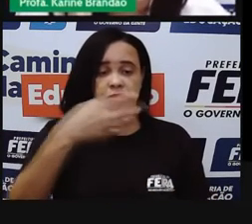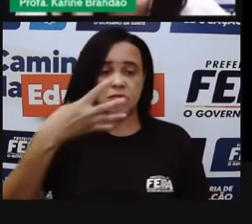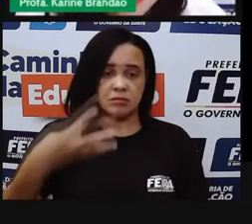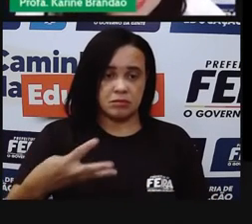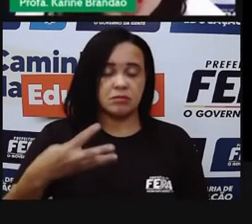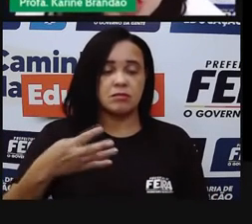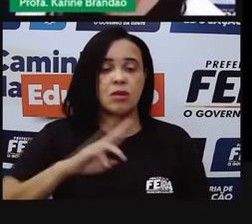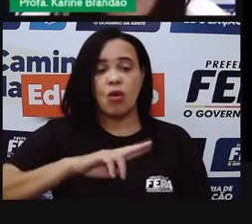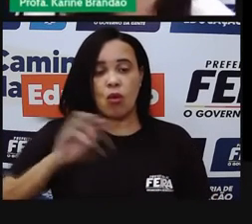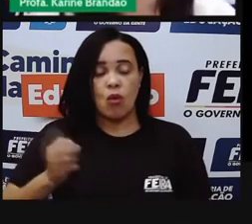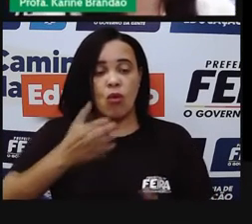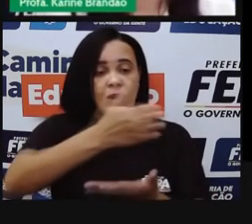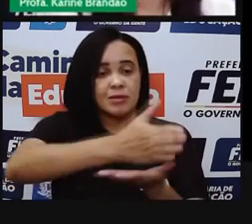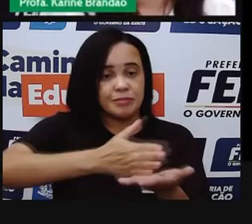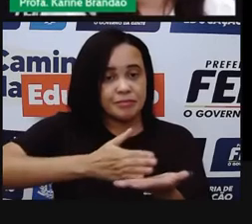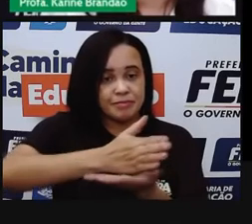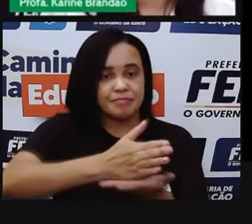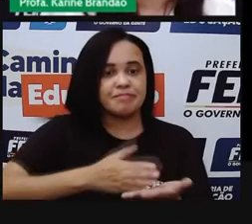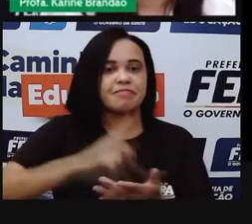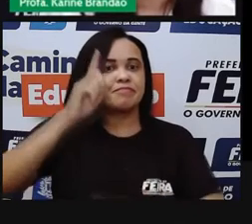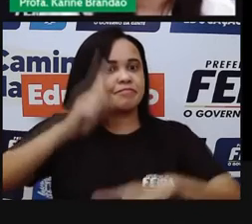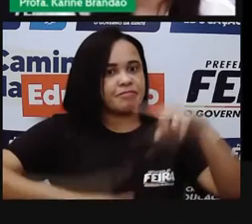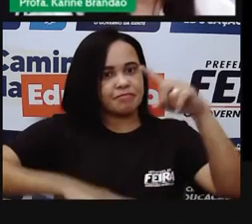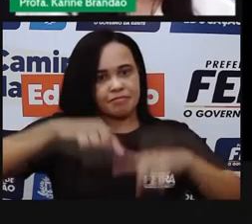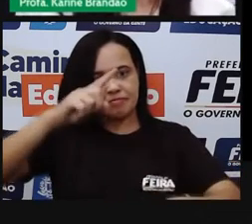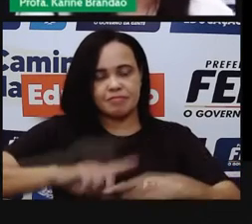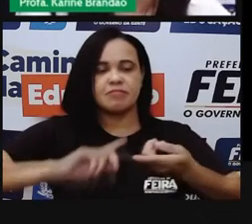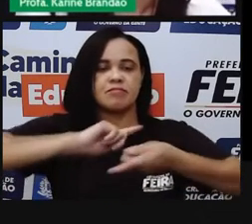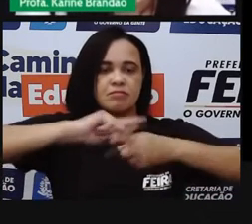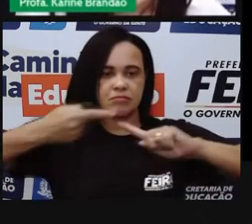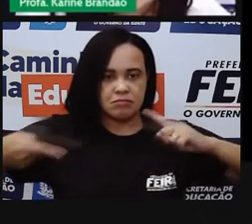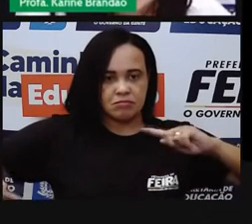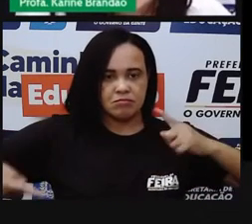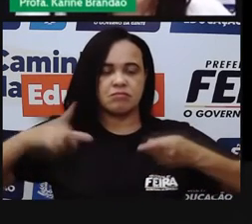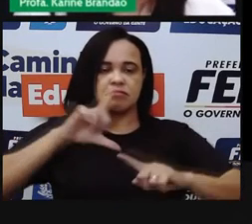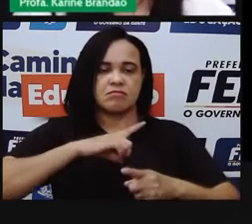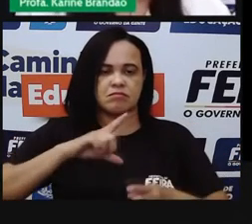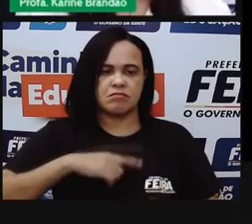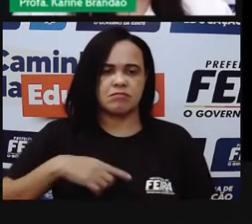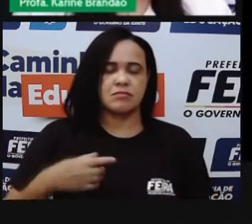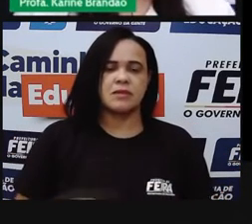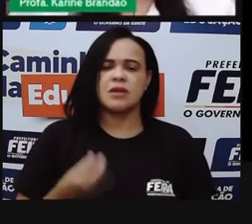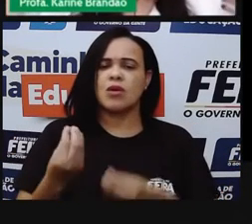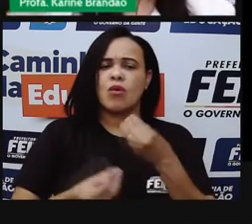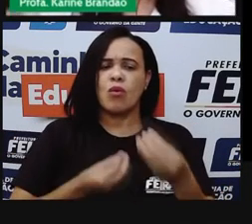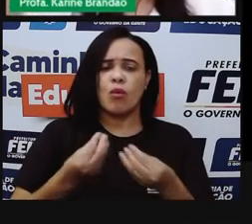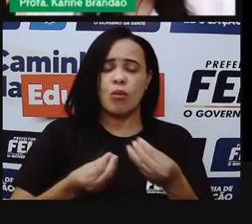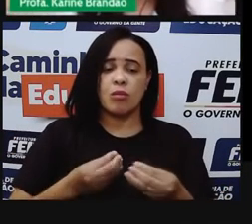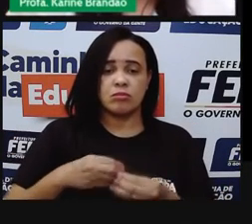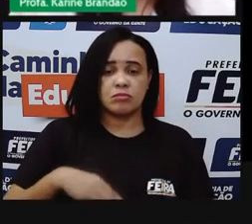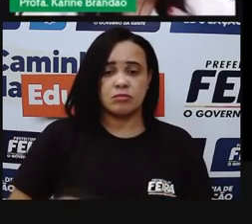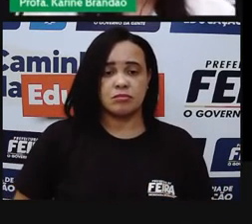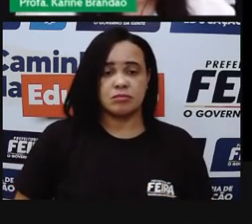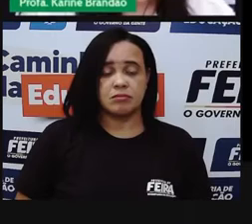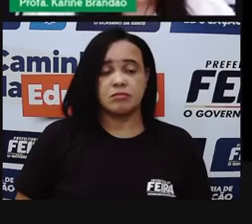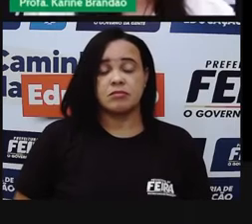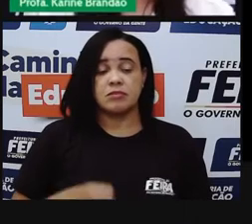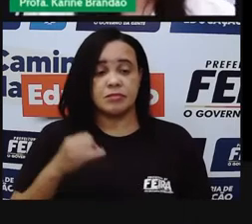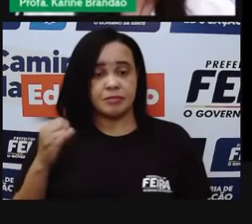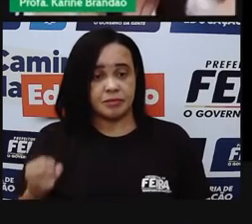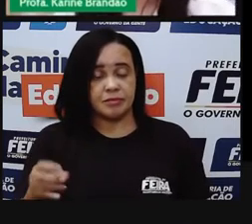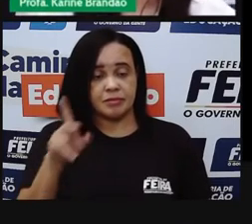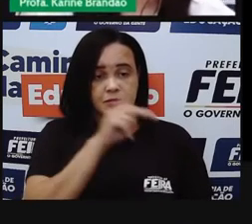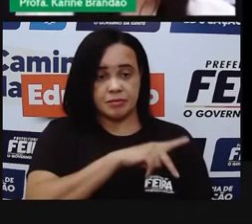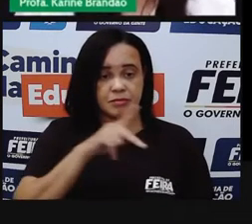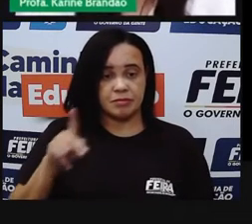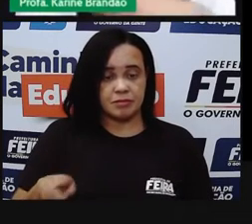a metade do nosso material genético. O que que isso quer dizer? Quer dizer que para eu, a Pro aqui,